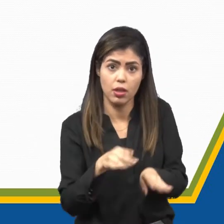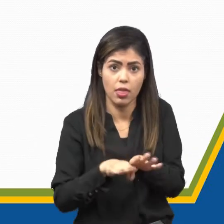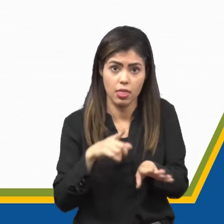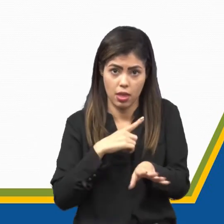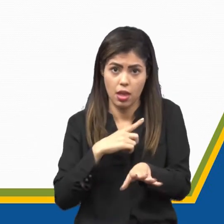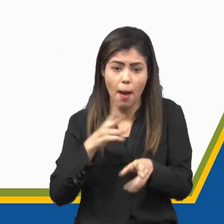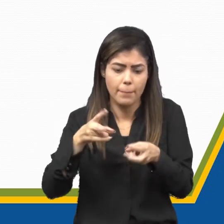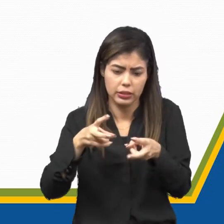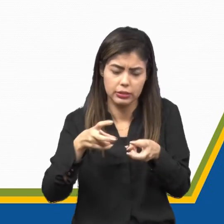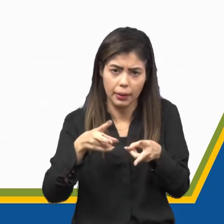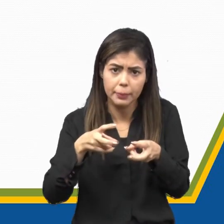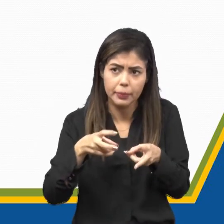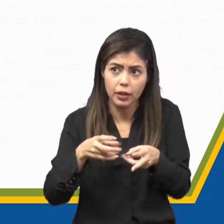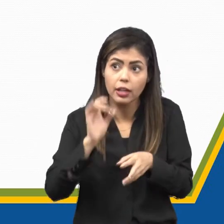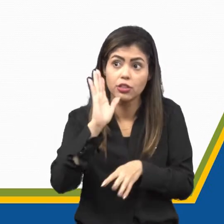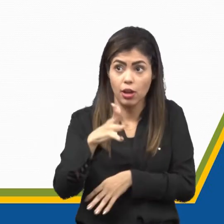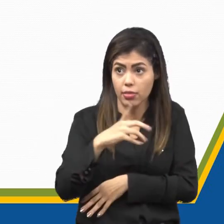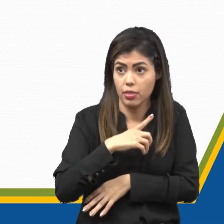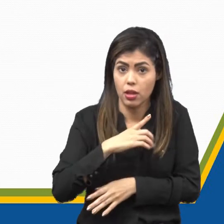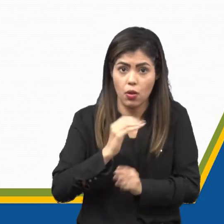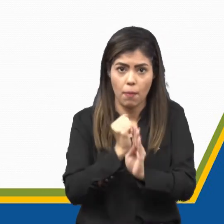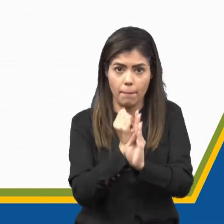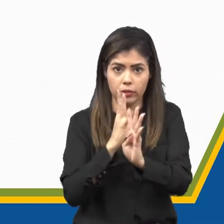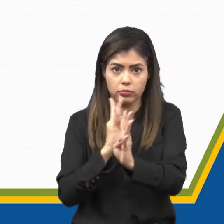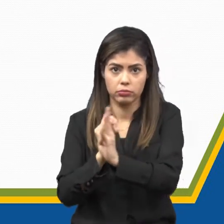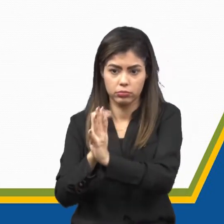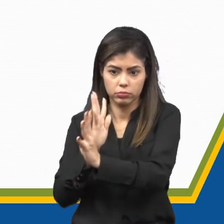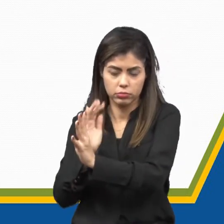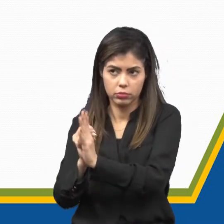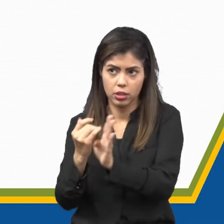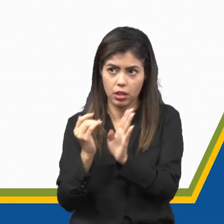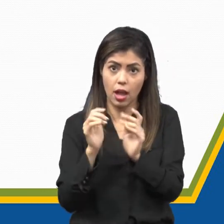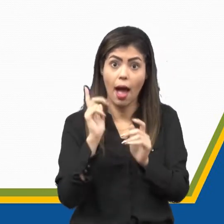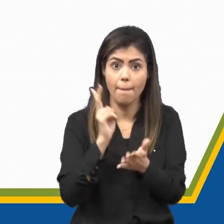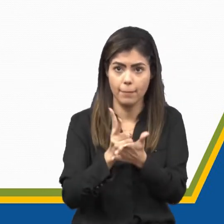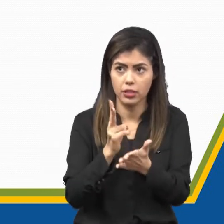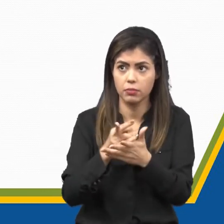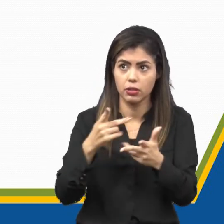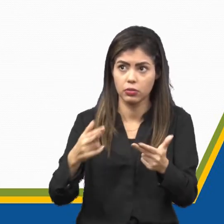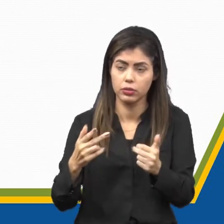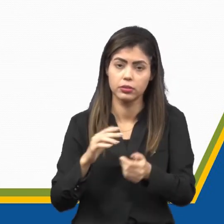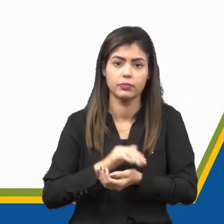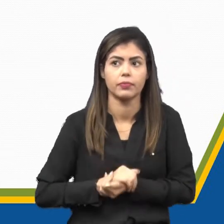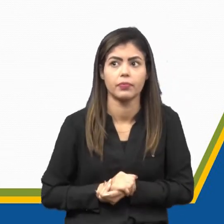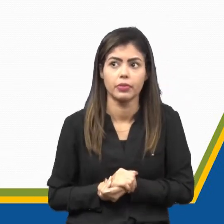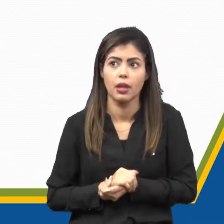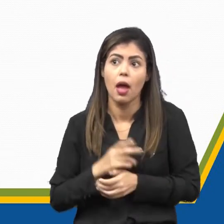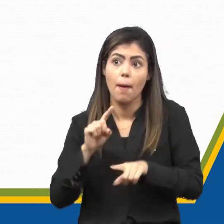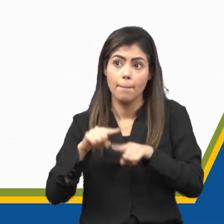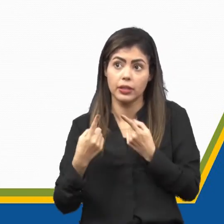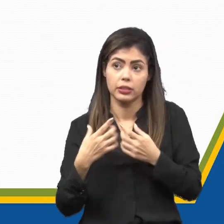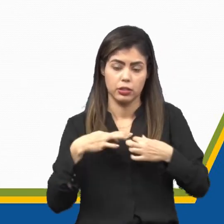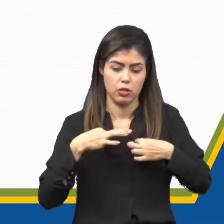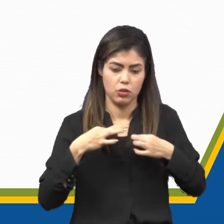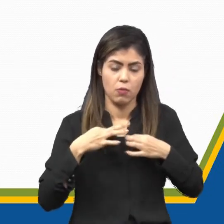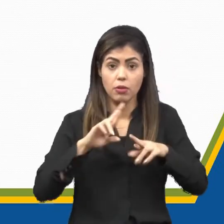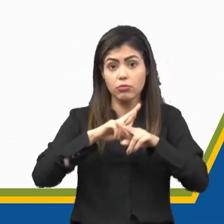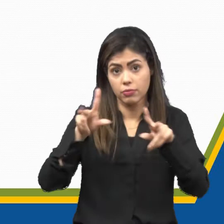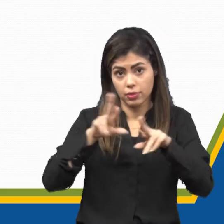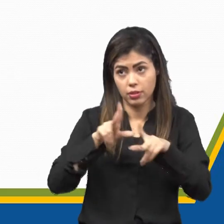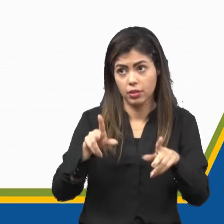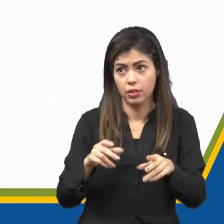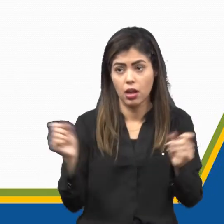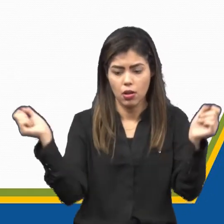fazendo. Notem que aqui já há uma padronização, parece que eles estão fazendo a mesma coisa, mas as roupas são diferentes,